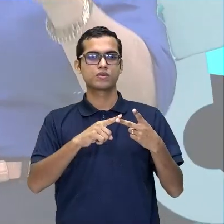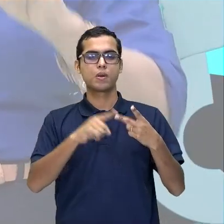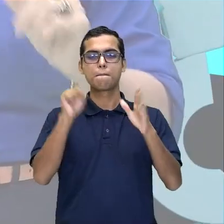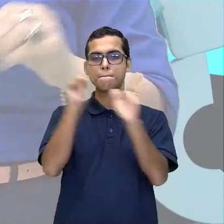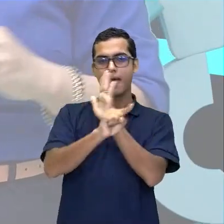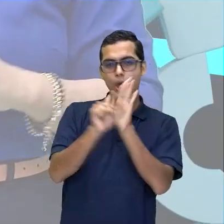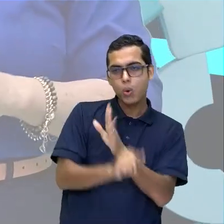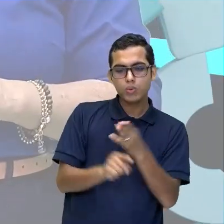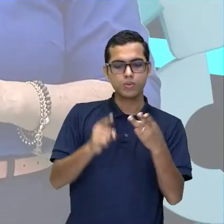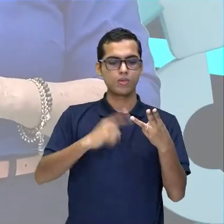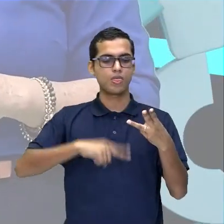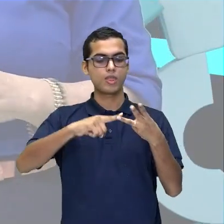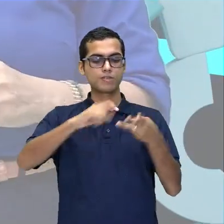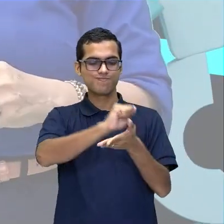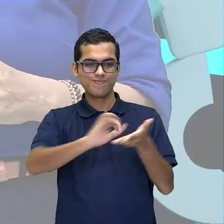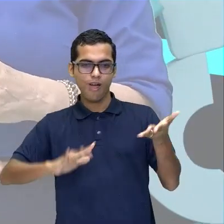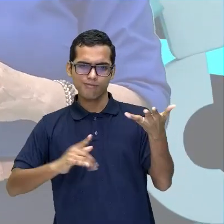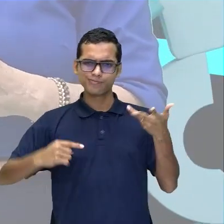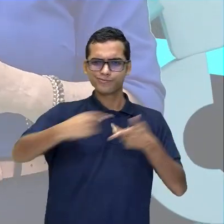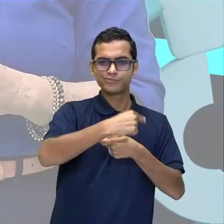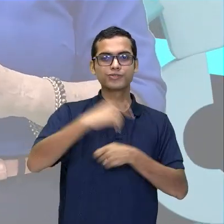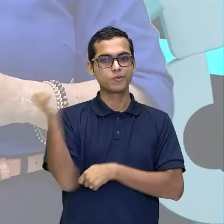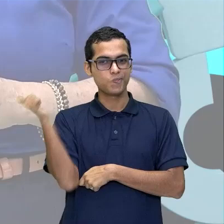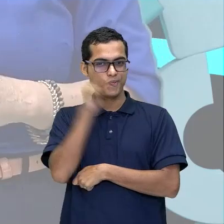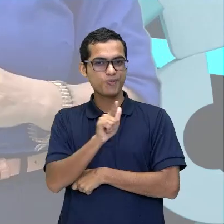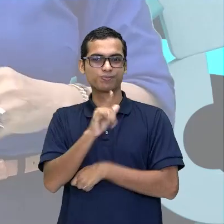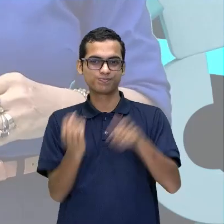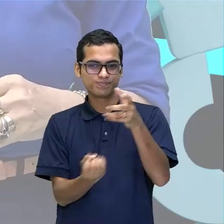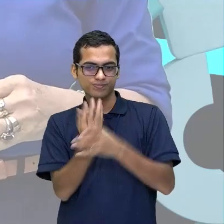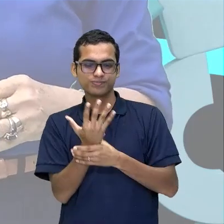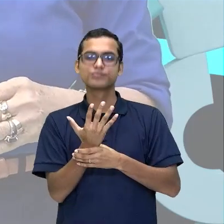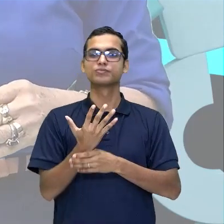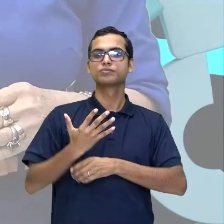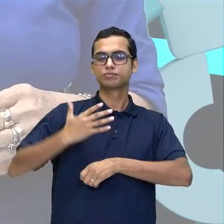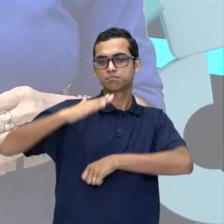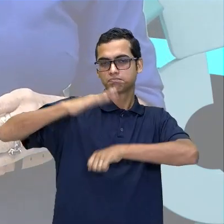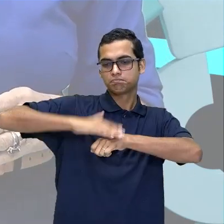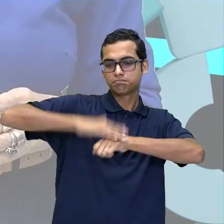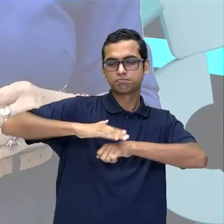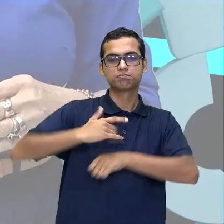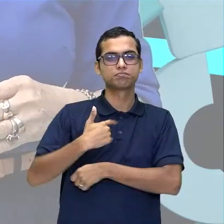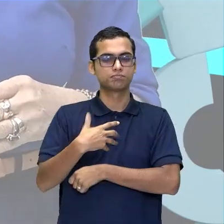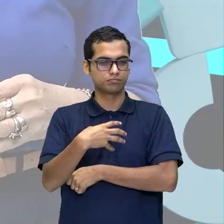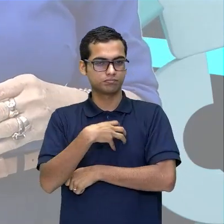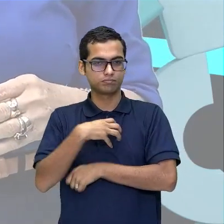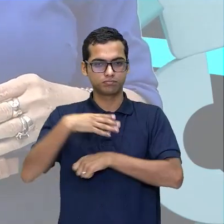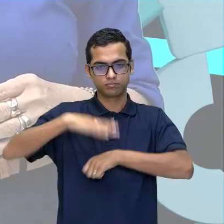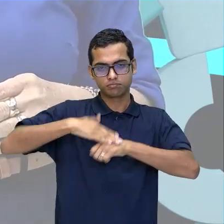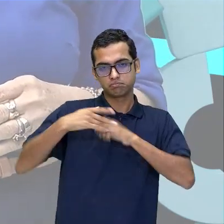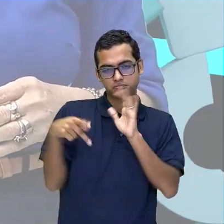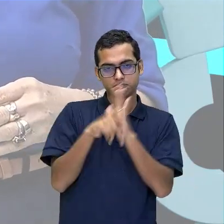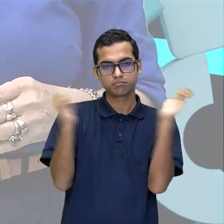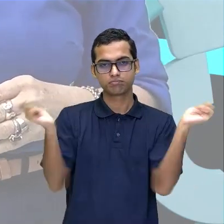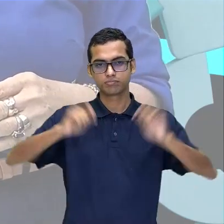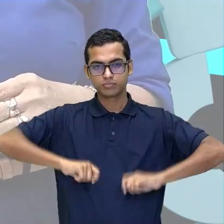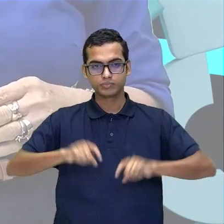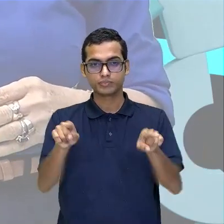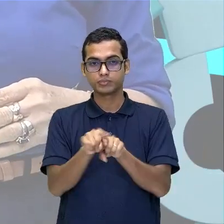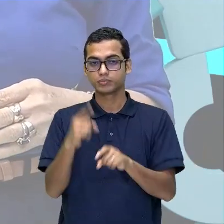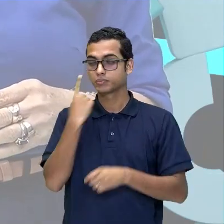falar agora do Teleduc que eu mencionei. Olha, o Teleduc, então, é esse ambiente virtual de